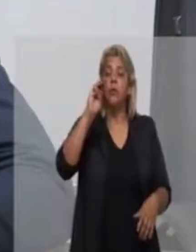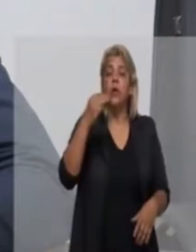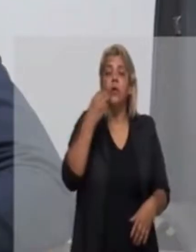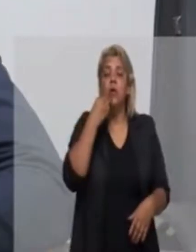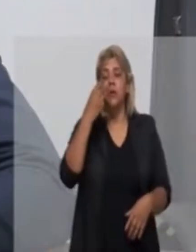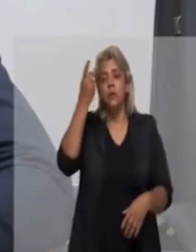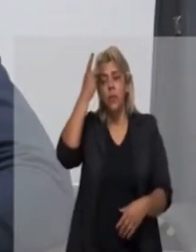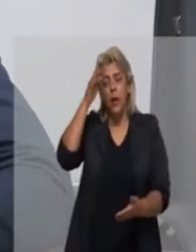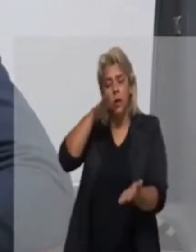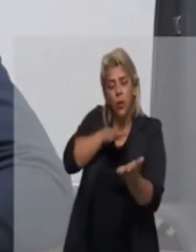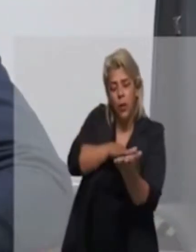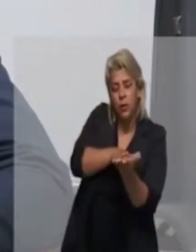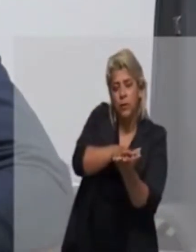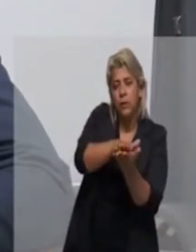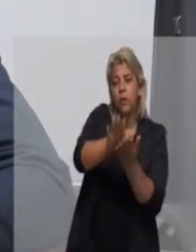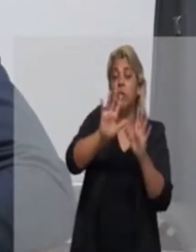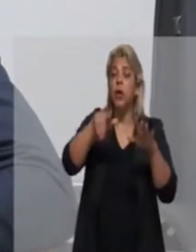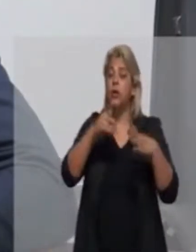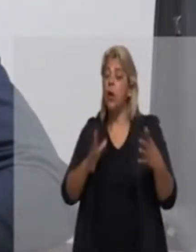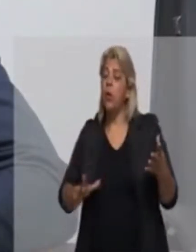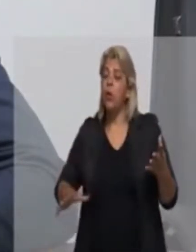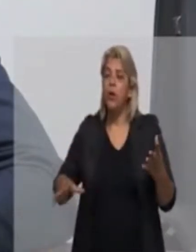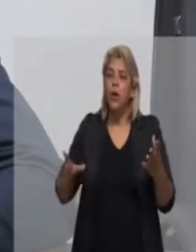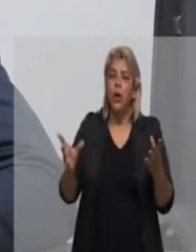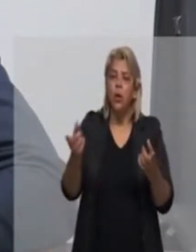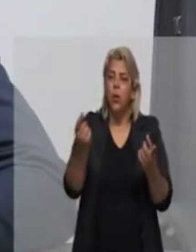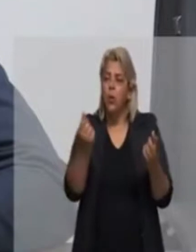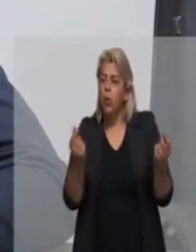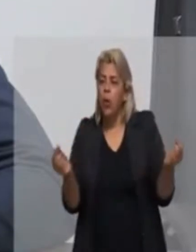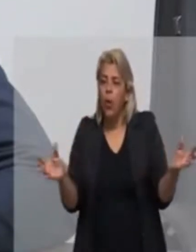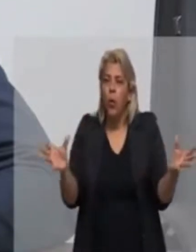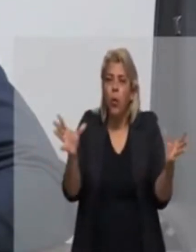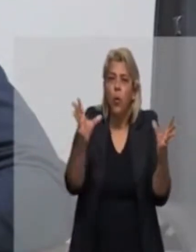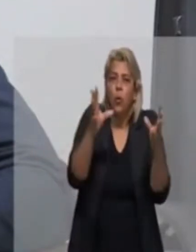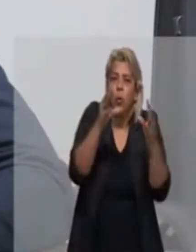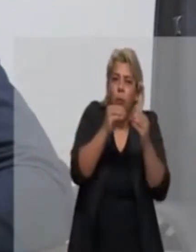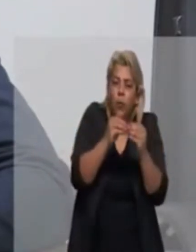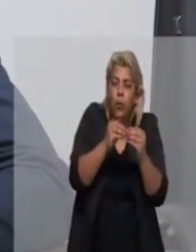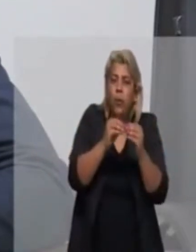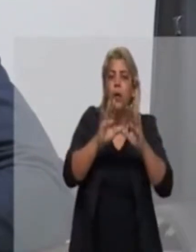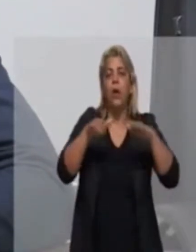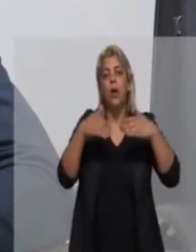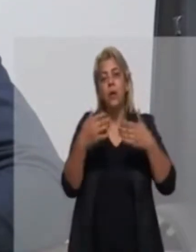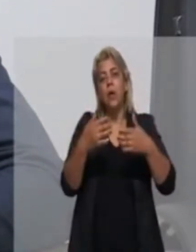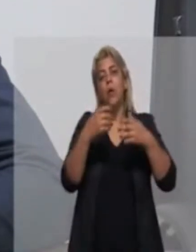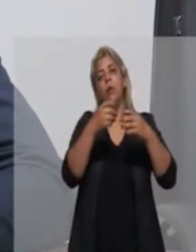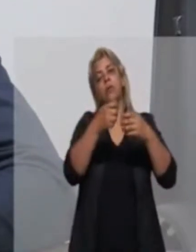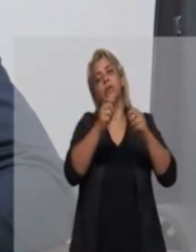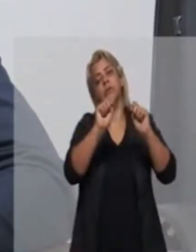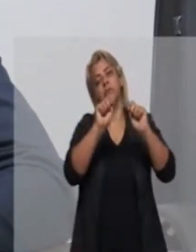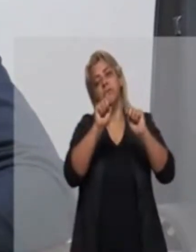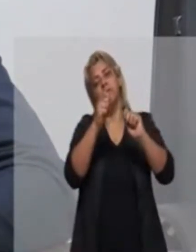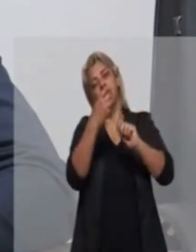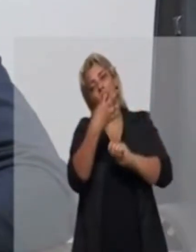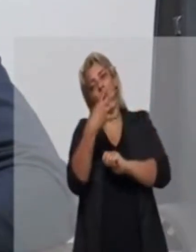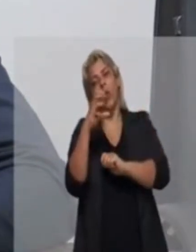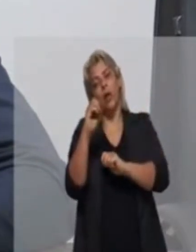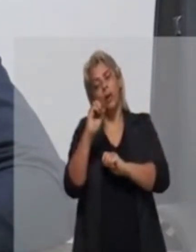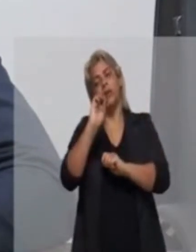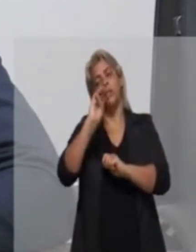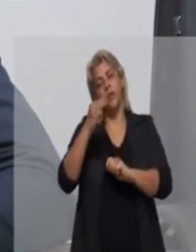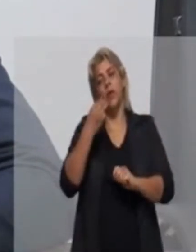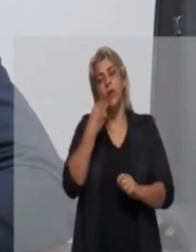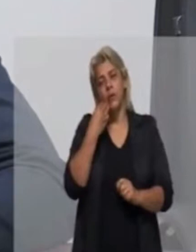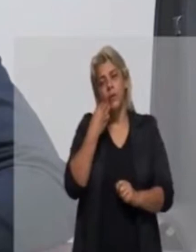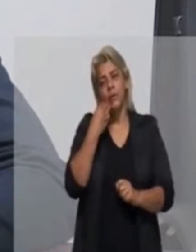para a cidade então juntando todos esses recursos anunciados pelo Governador e chegou-se a essa quantia de 40 milhões